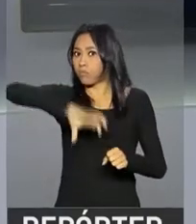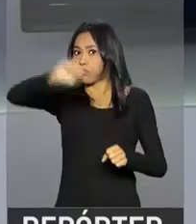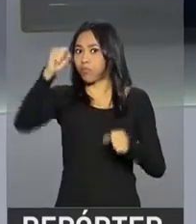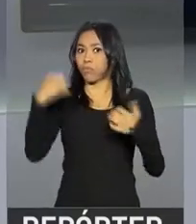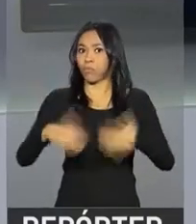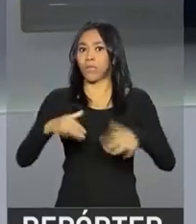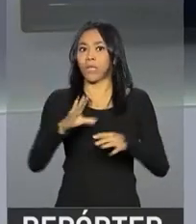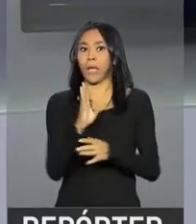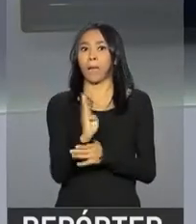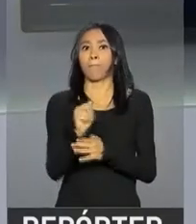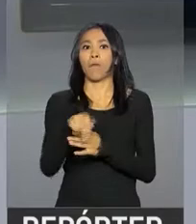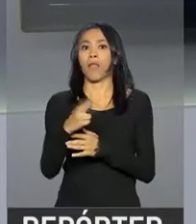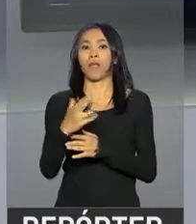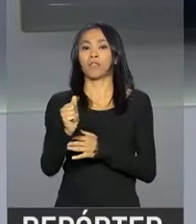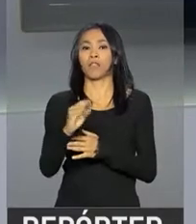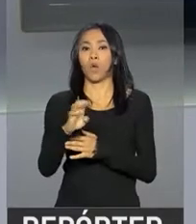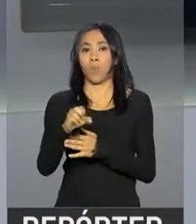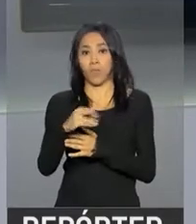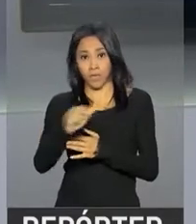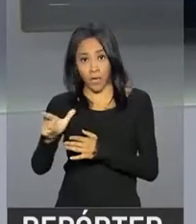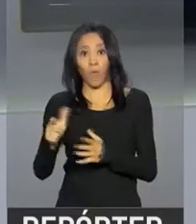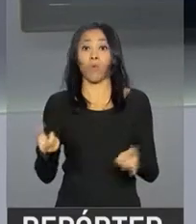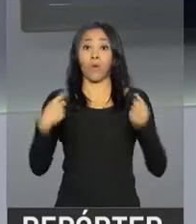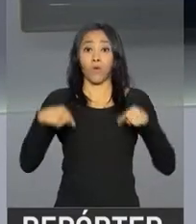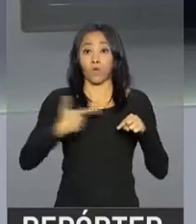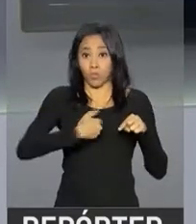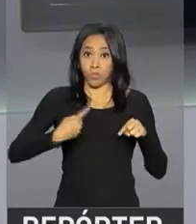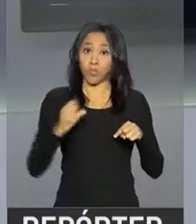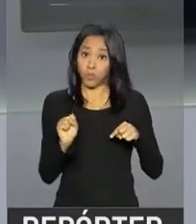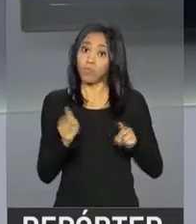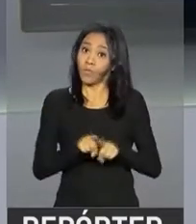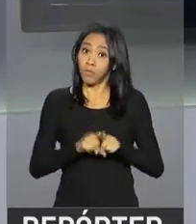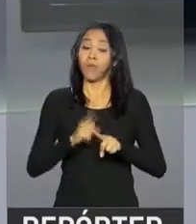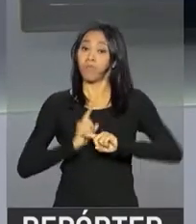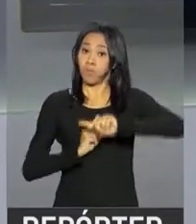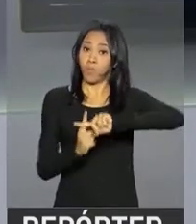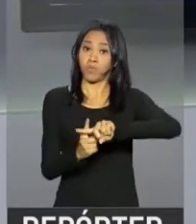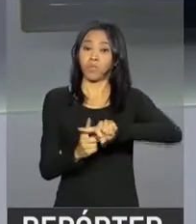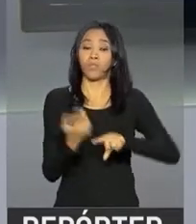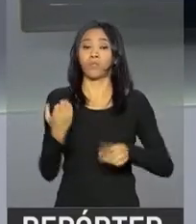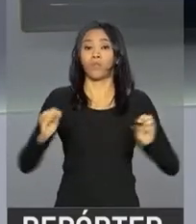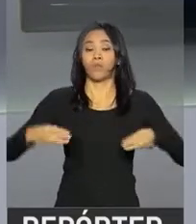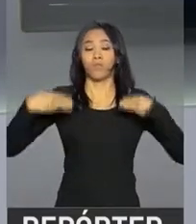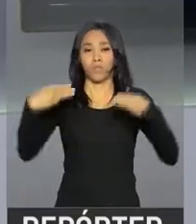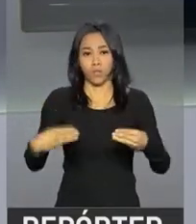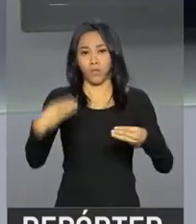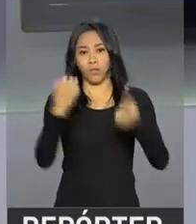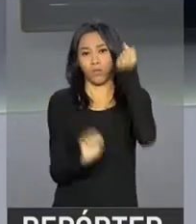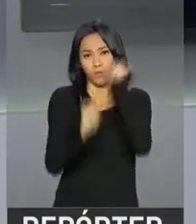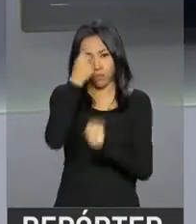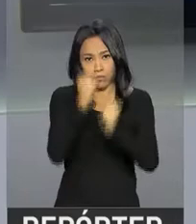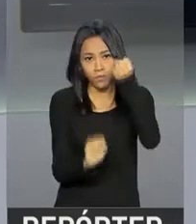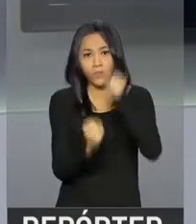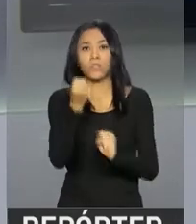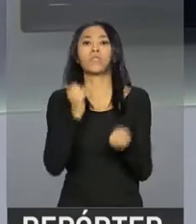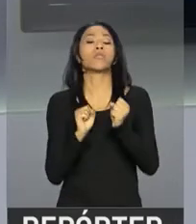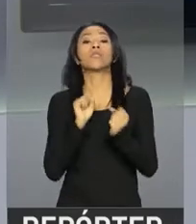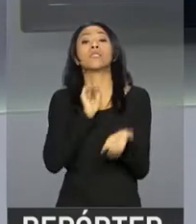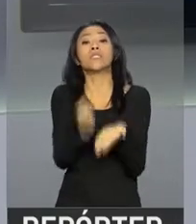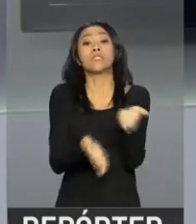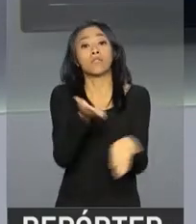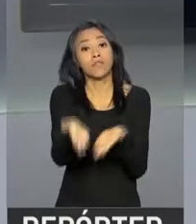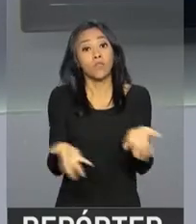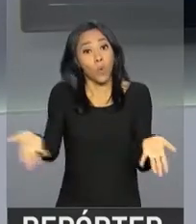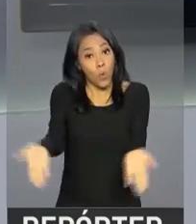e 2018 também já tem resultado positivo o ministério da indústria comércio exterior e serviços divulgou